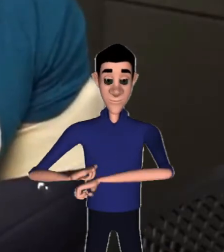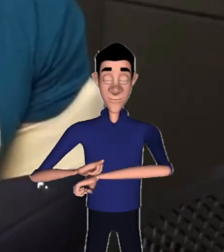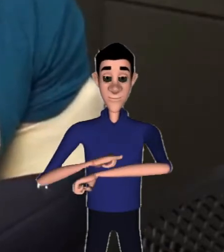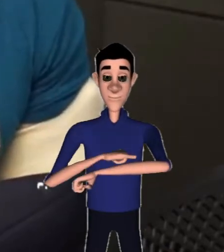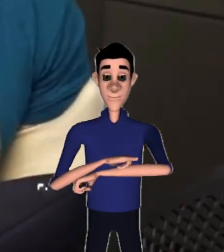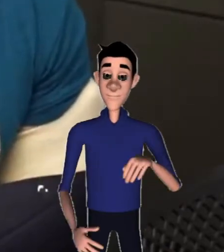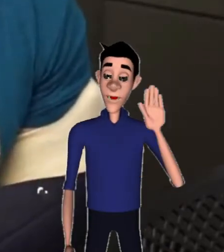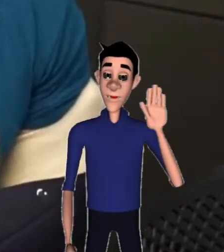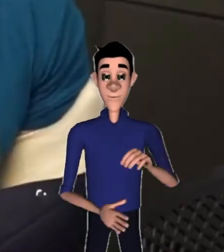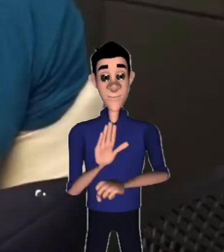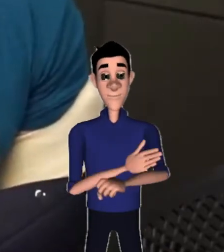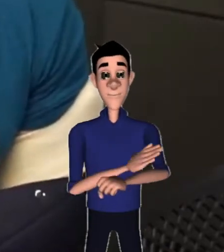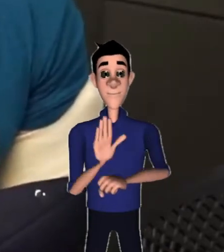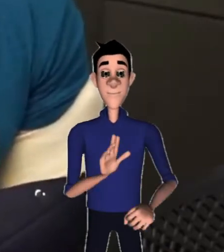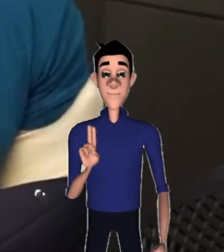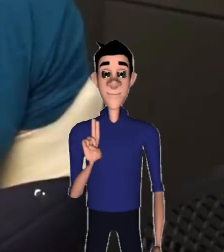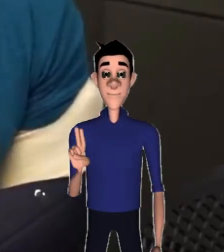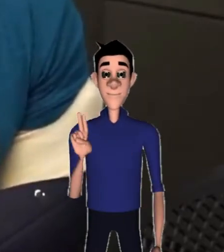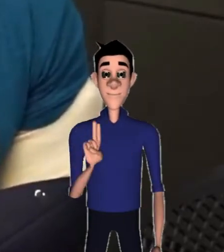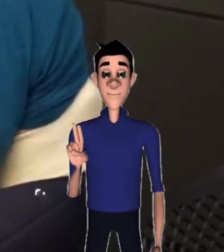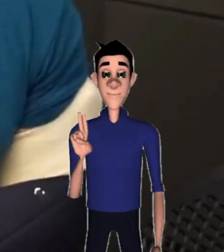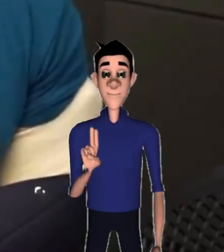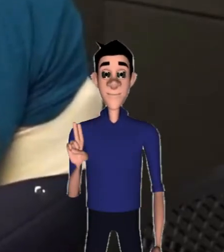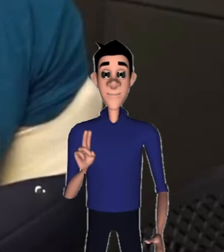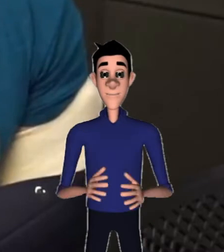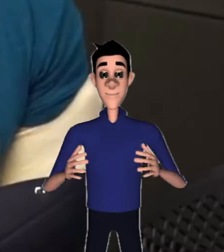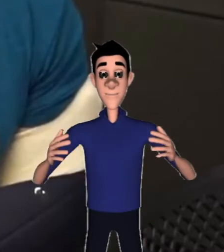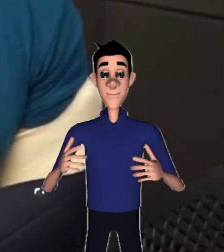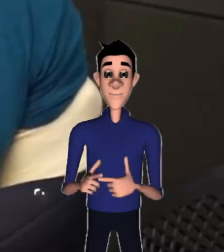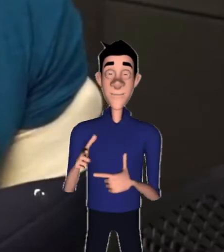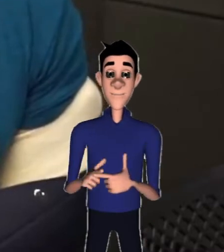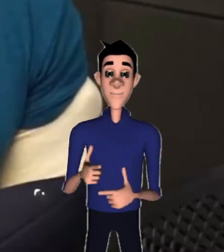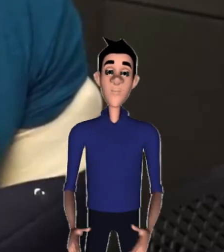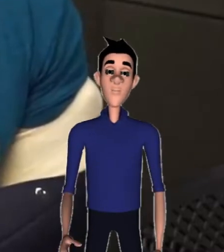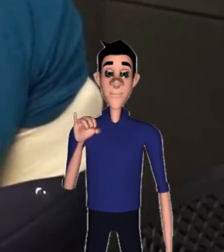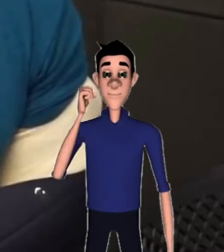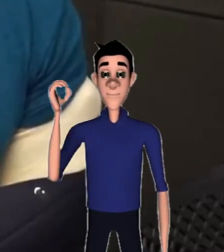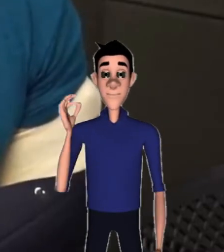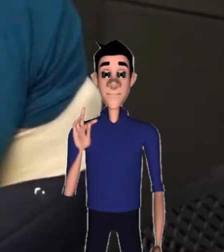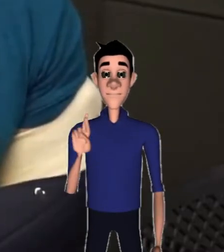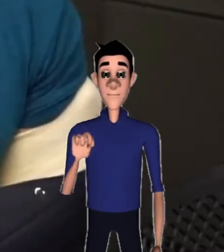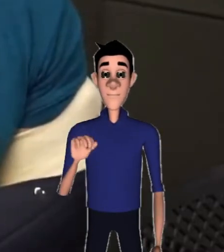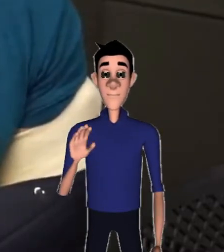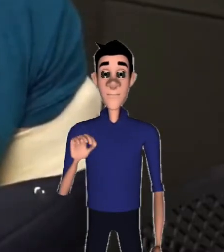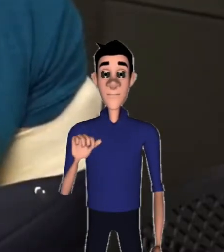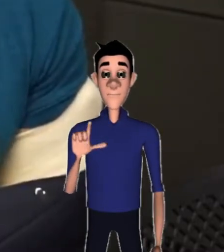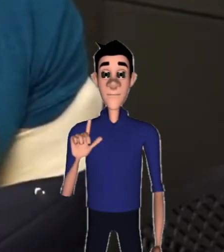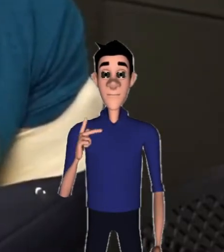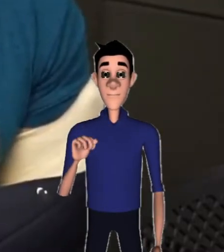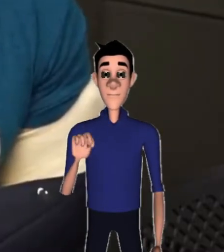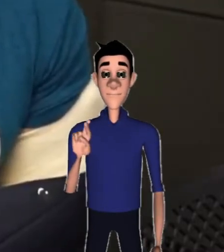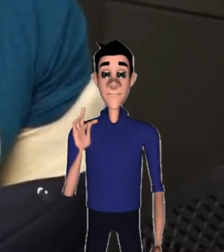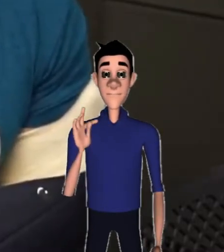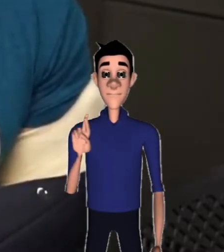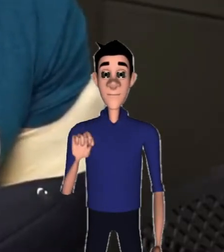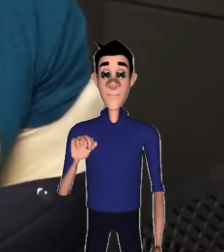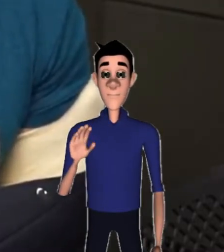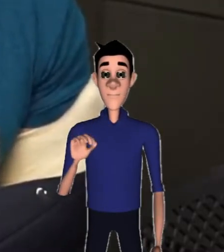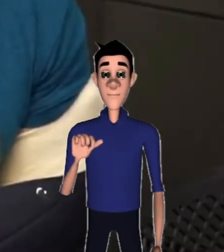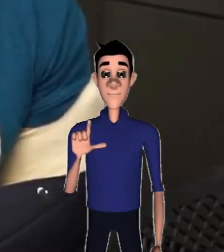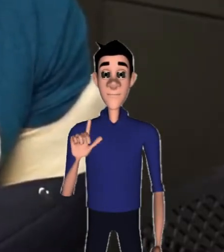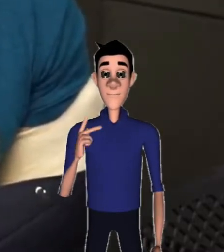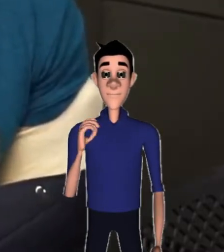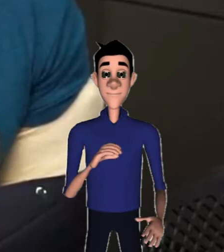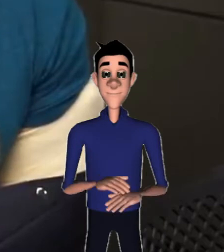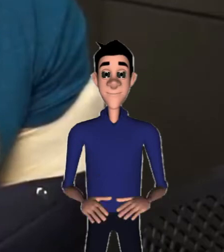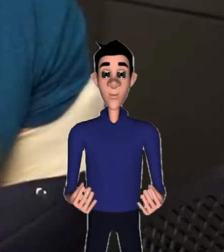Quando ele devolve na situação normal, o metabolismo dele, ele volta, entre aspas, uma parte do que